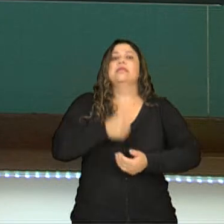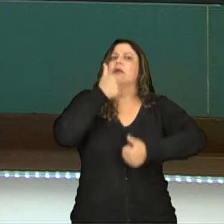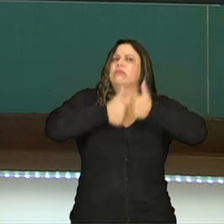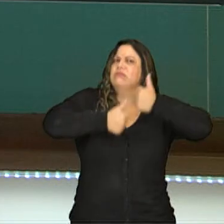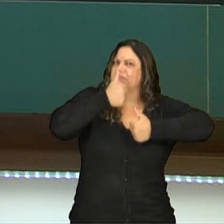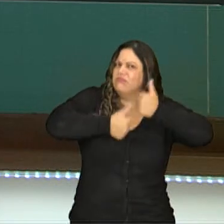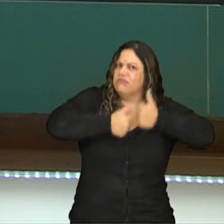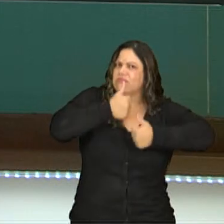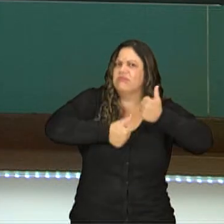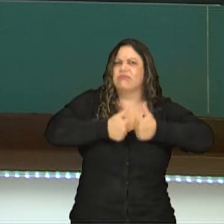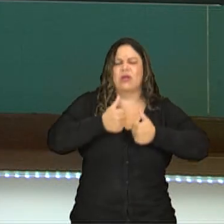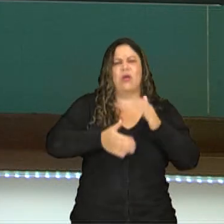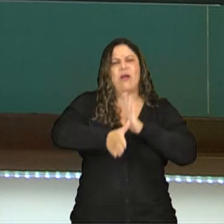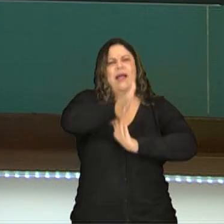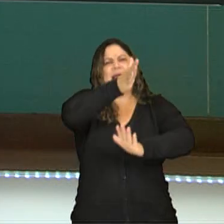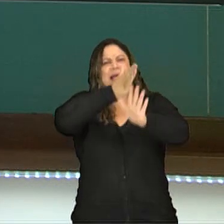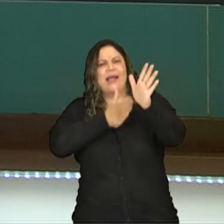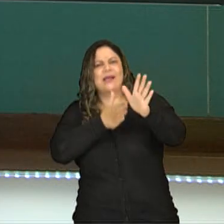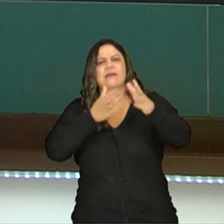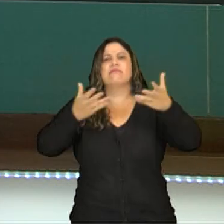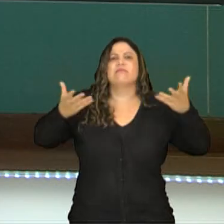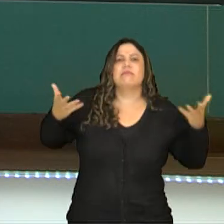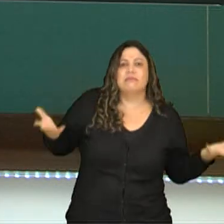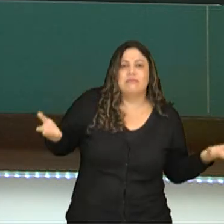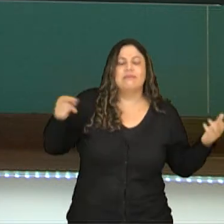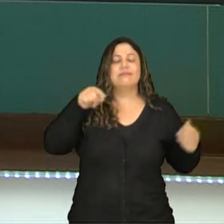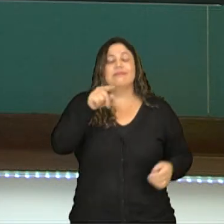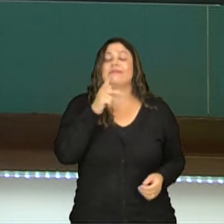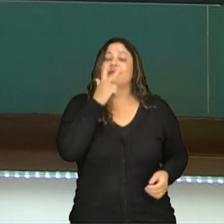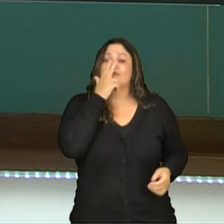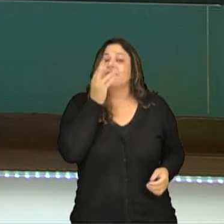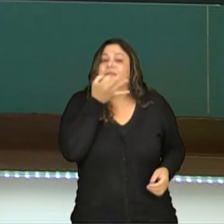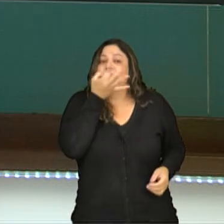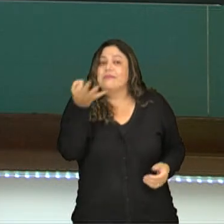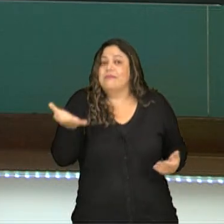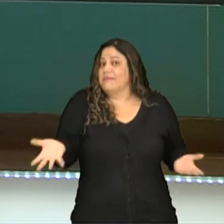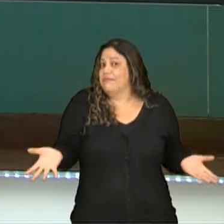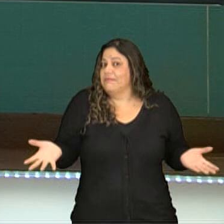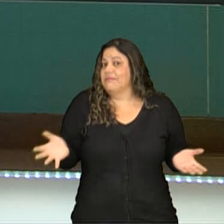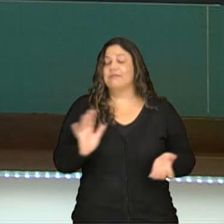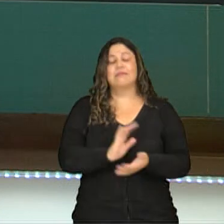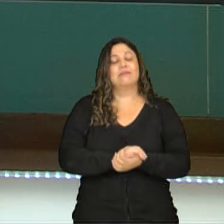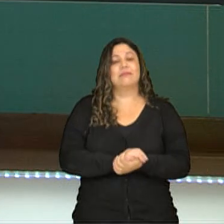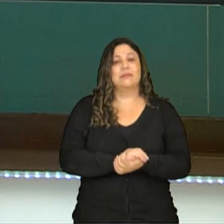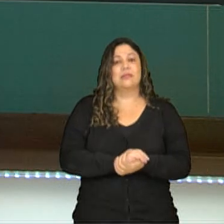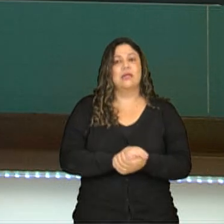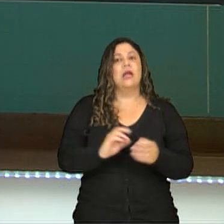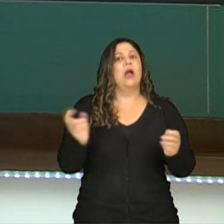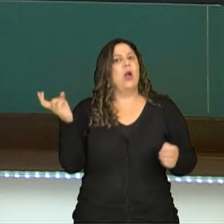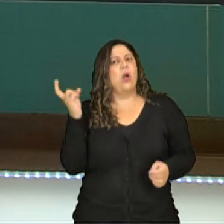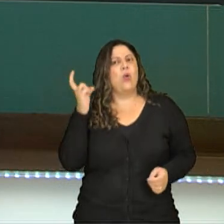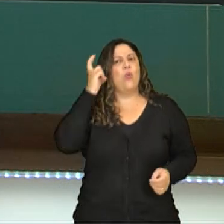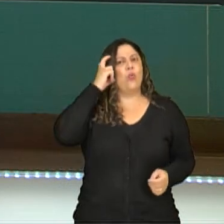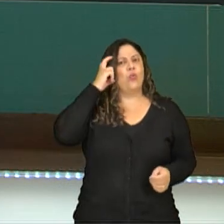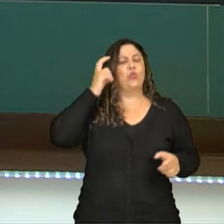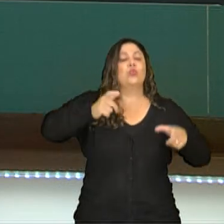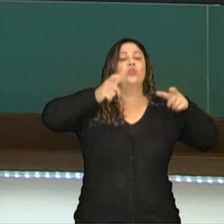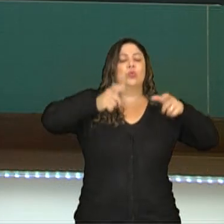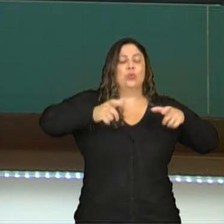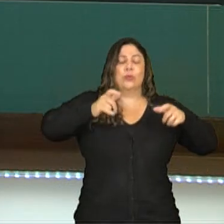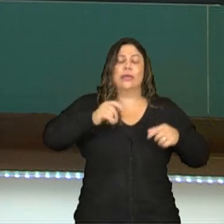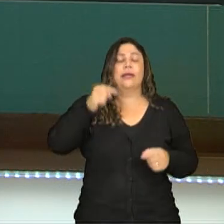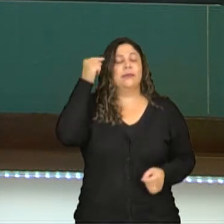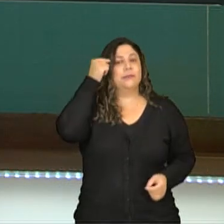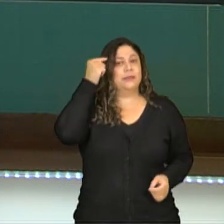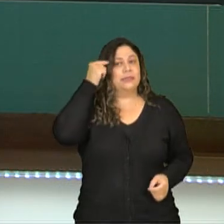lutando karatê. O que vocês acham? Então, isso também tem tudo a ver com a cultura corporal daquele local. Se a gente for pensar Brasil,